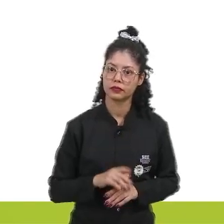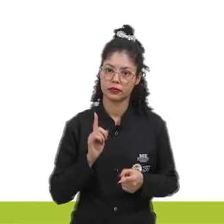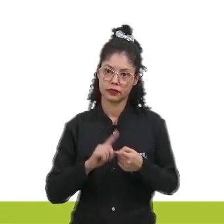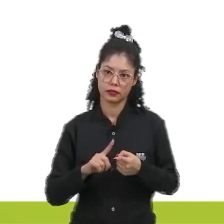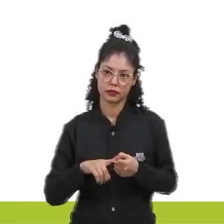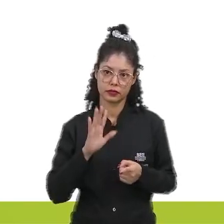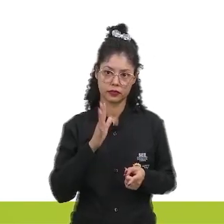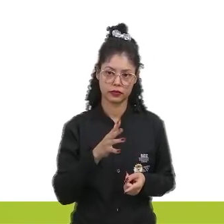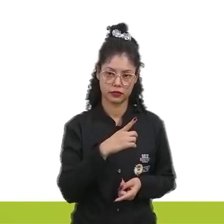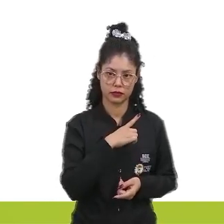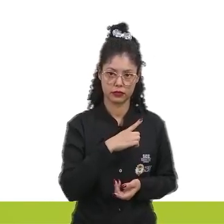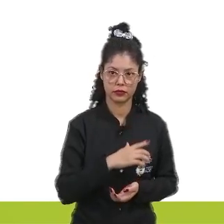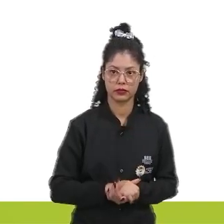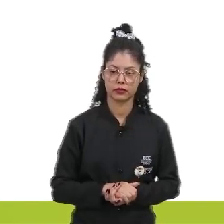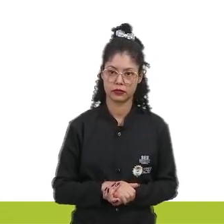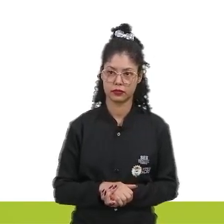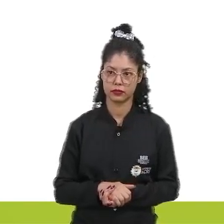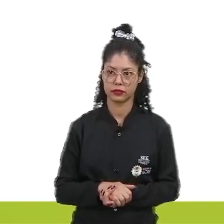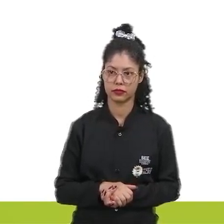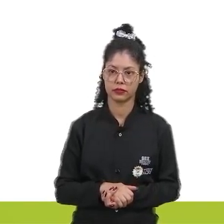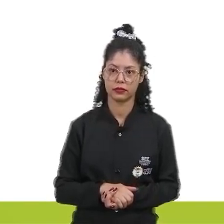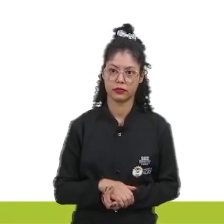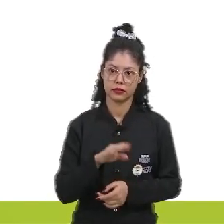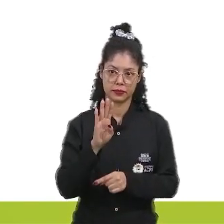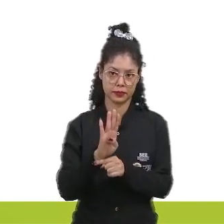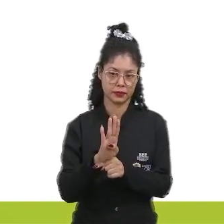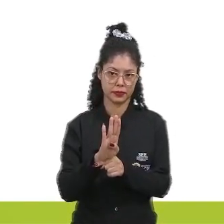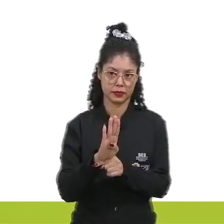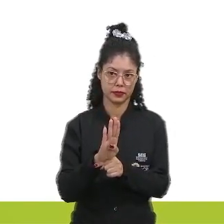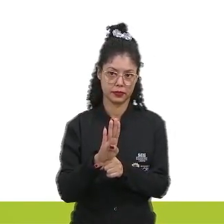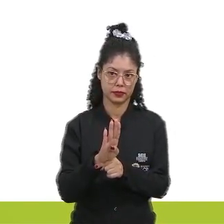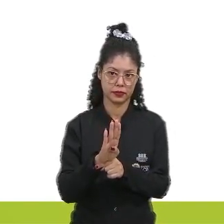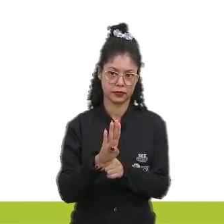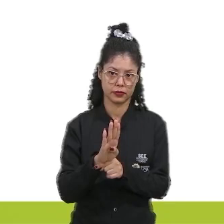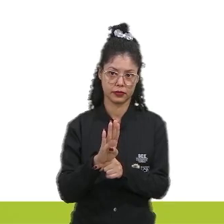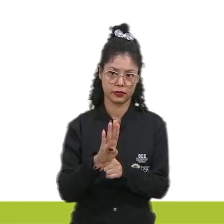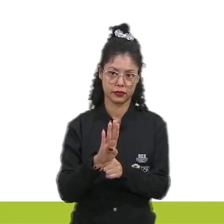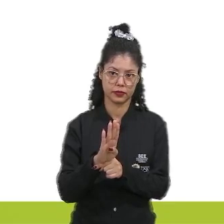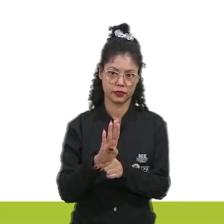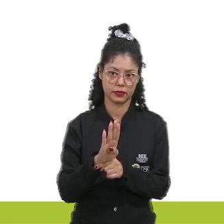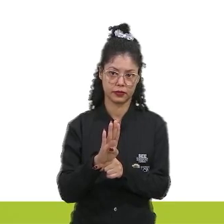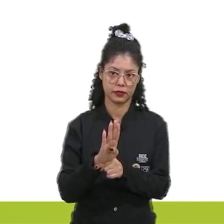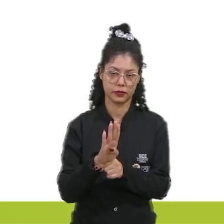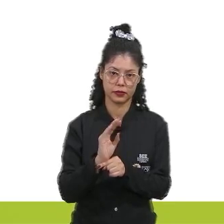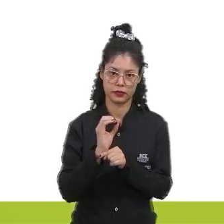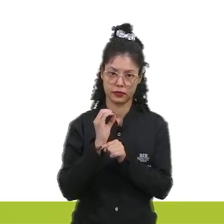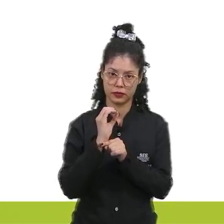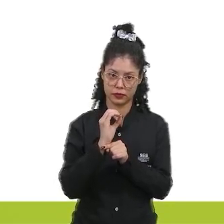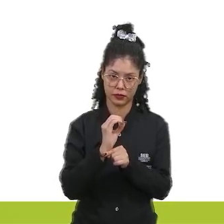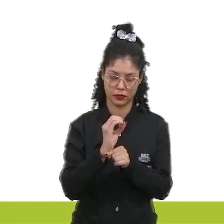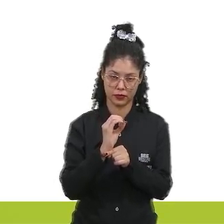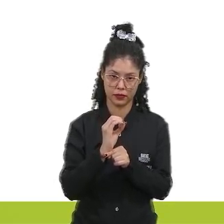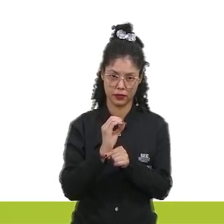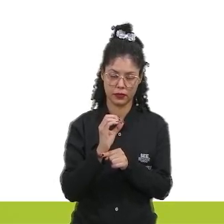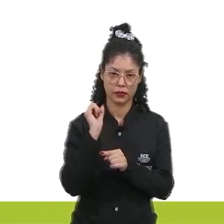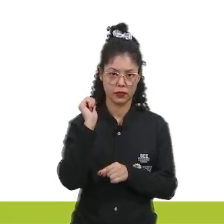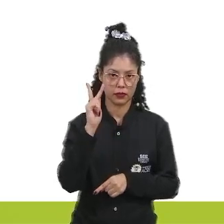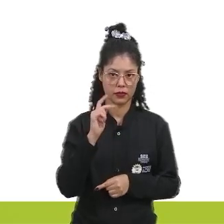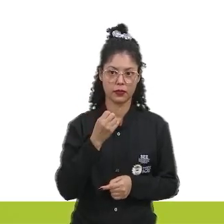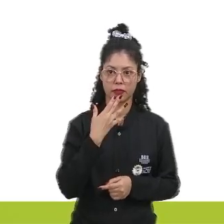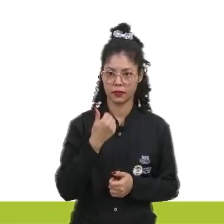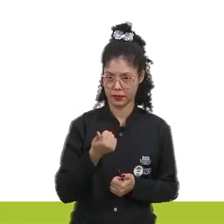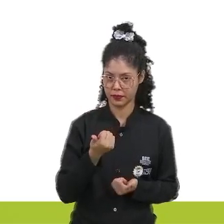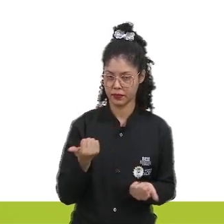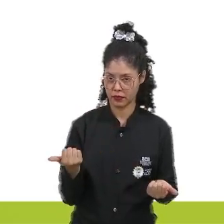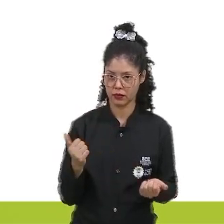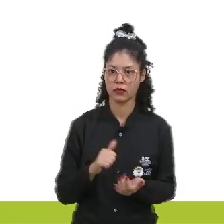já está aqui, ó. Ok? Ele já está aqui. Ou seja, o B vale 0, tá bom? Porque ele passa pela origem.